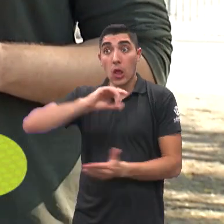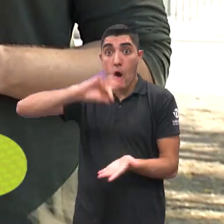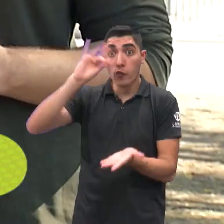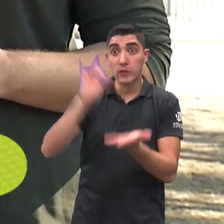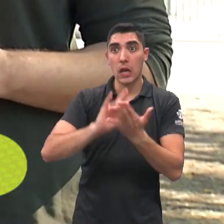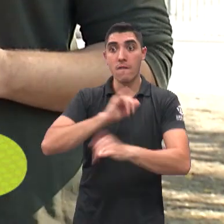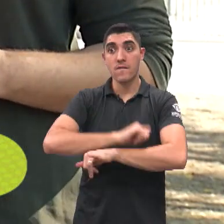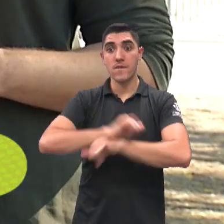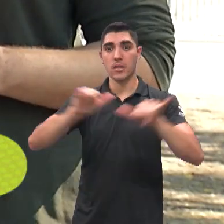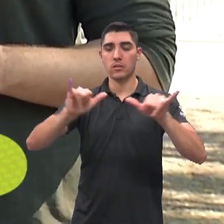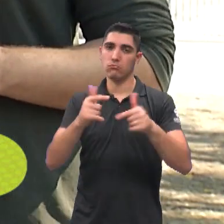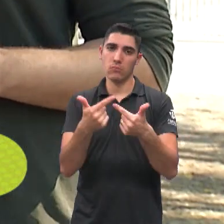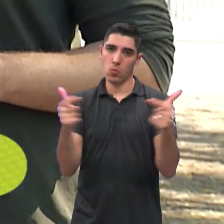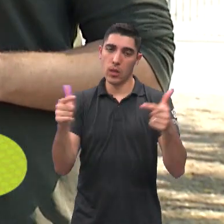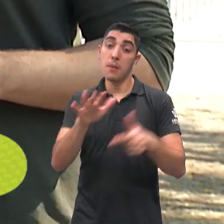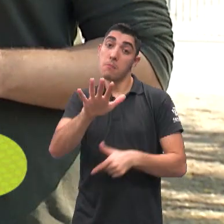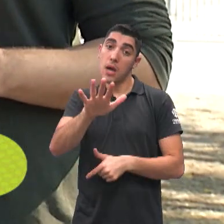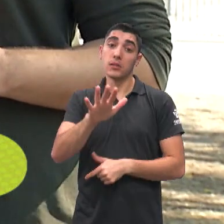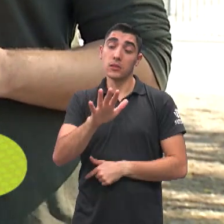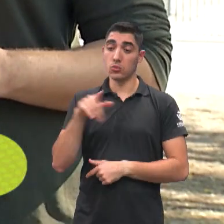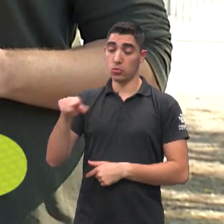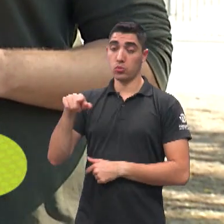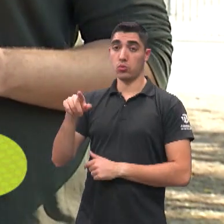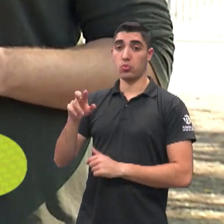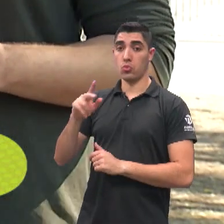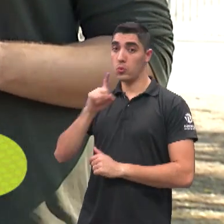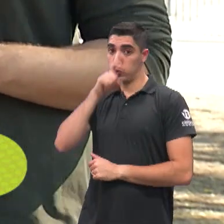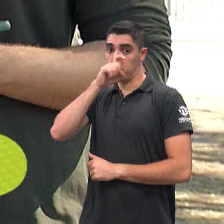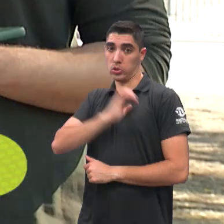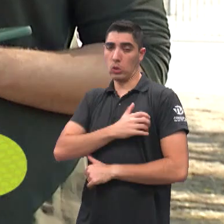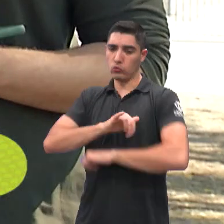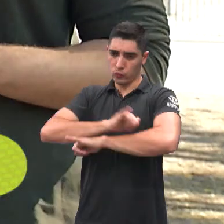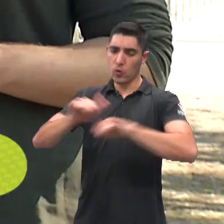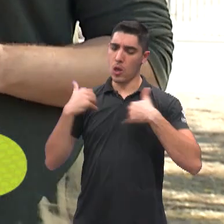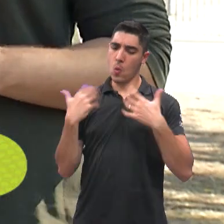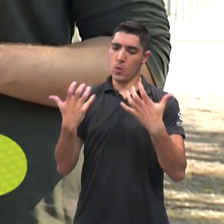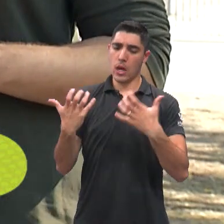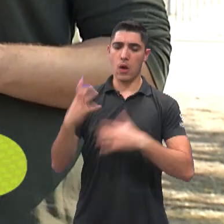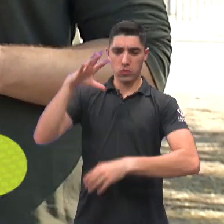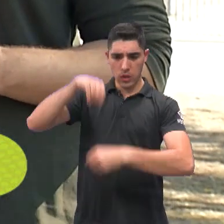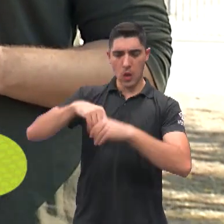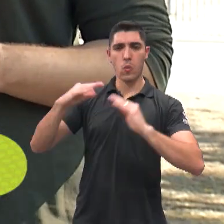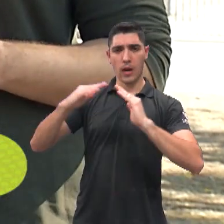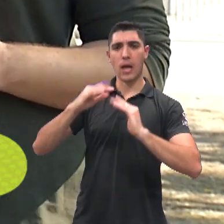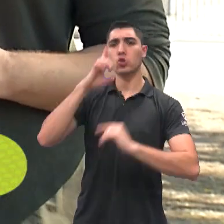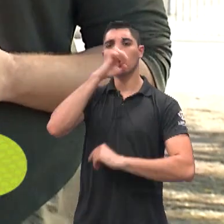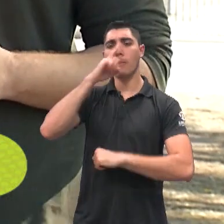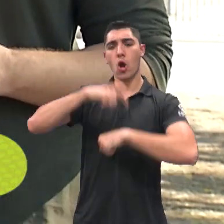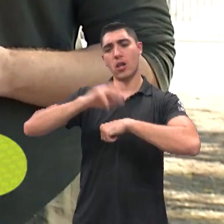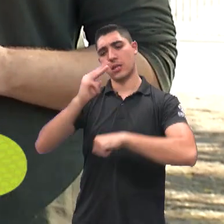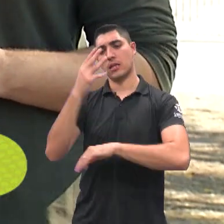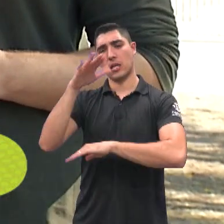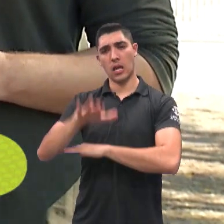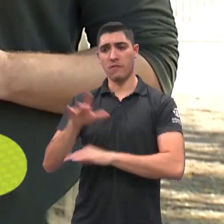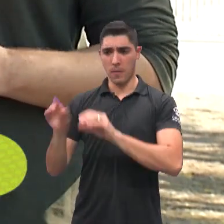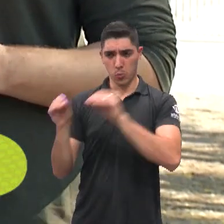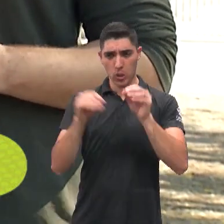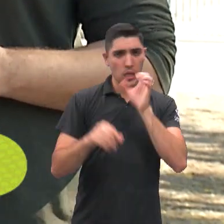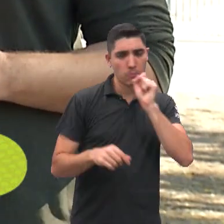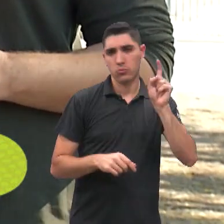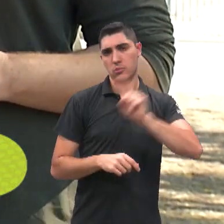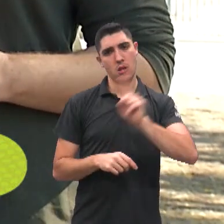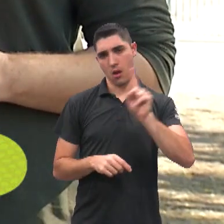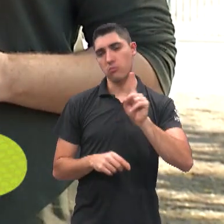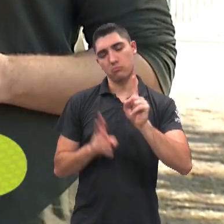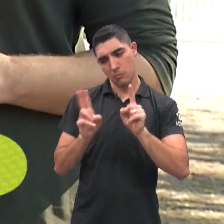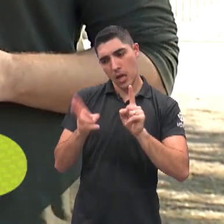horário, mas é o horário que o São José quer mandar os seus jogos dentro de casa. Então esse jogo não deve ser adiantado para o sábado, deve permanecer sim no domingo